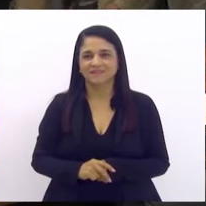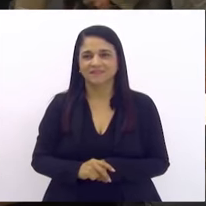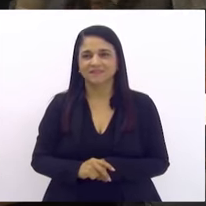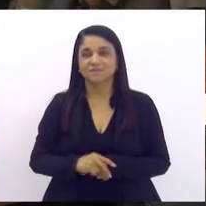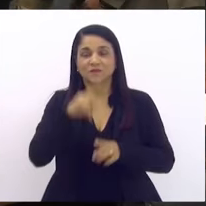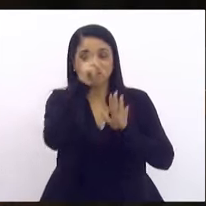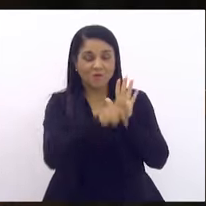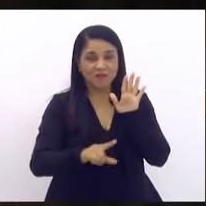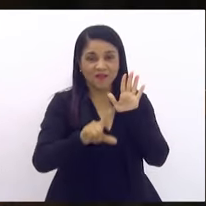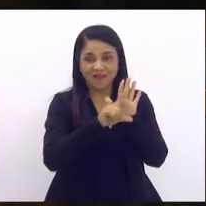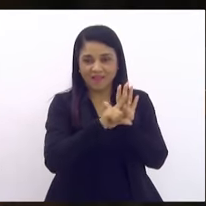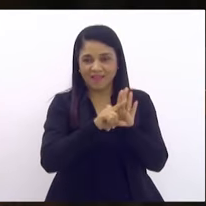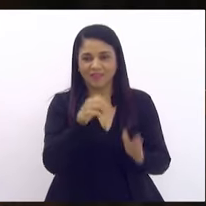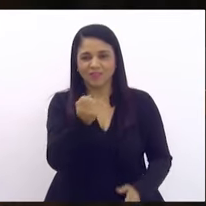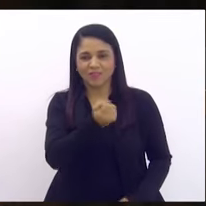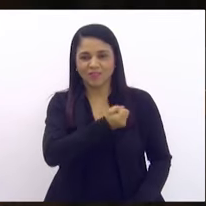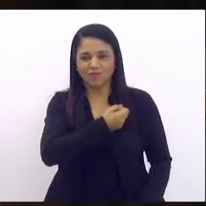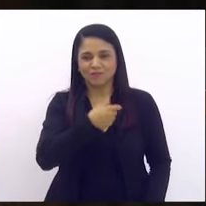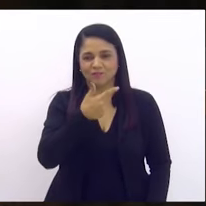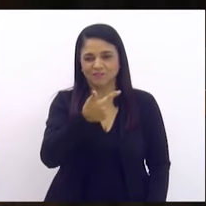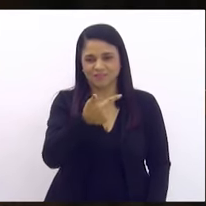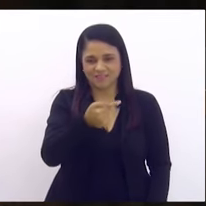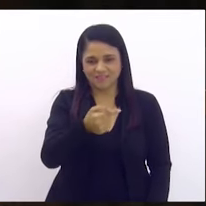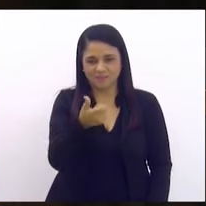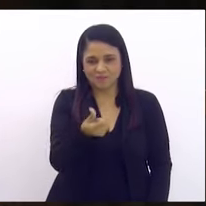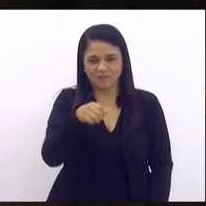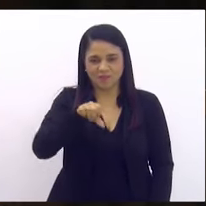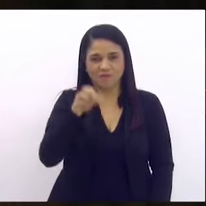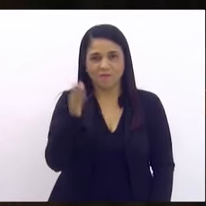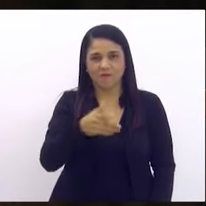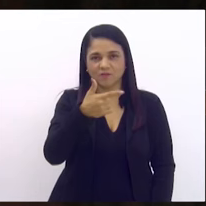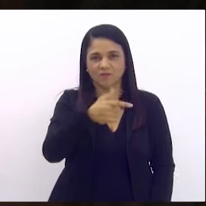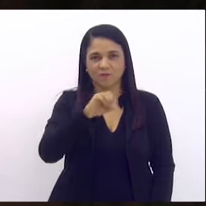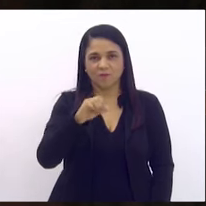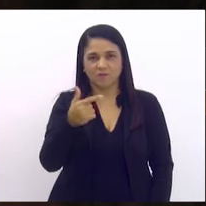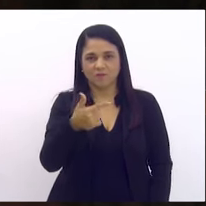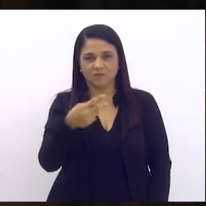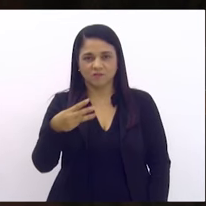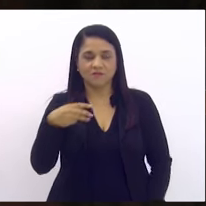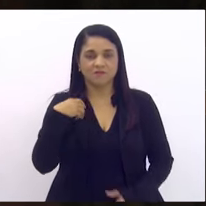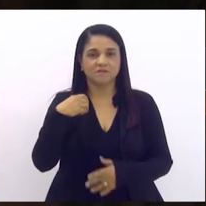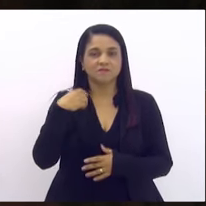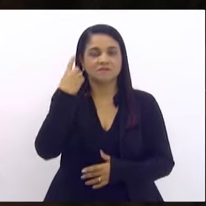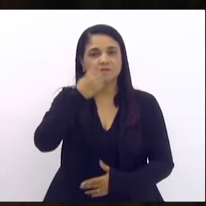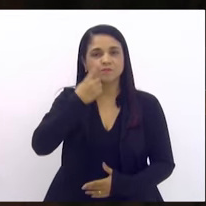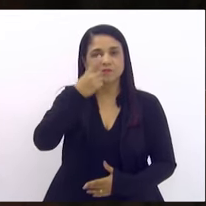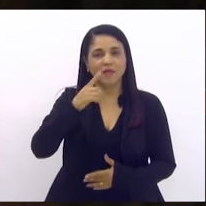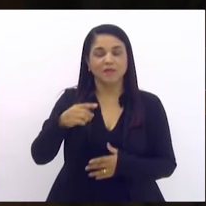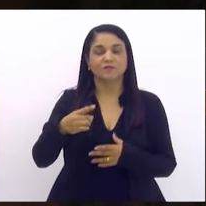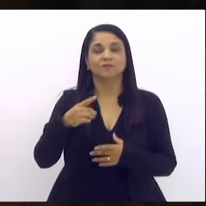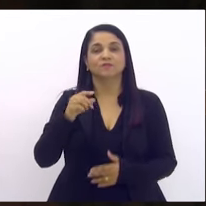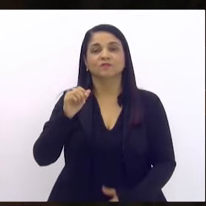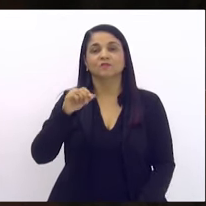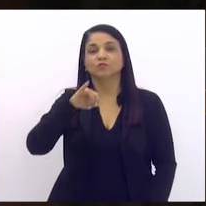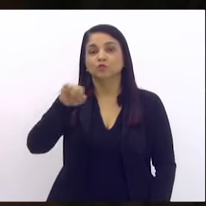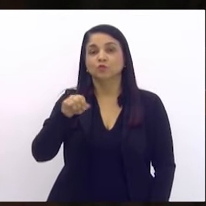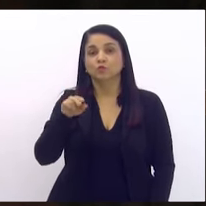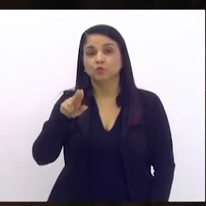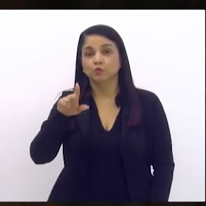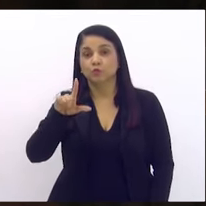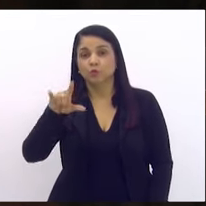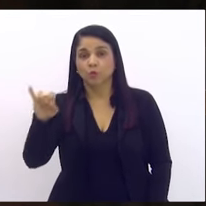projeto de lei número 1769 2023 de autoria do deputado Júlio Rocha que dispõe sobre a emissão